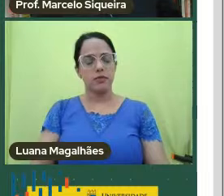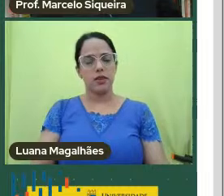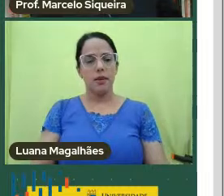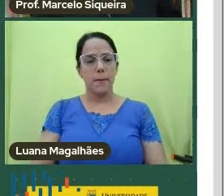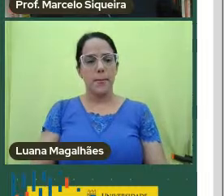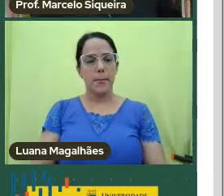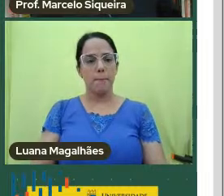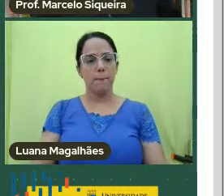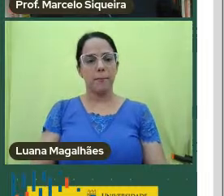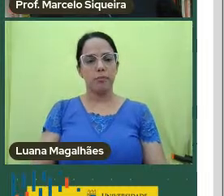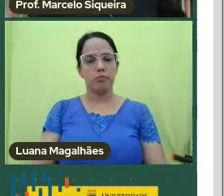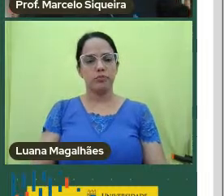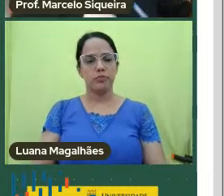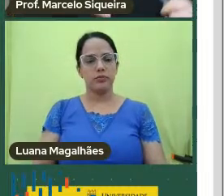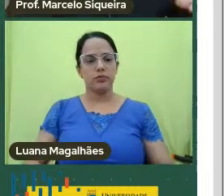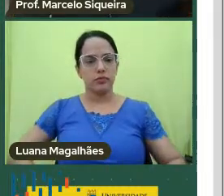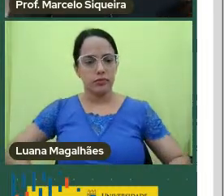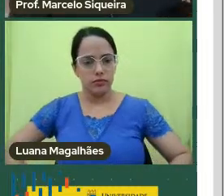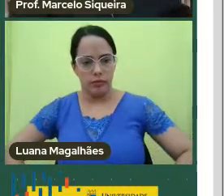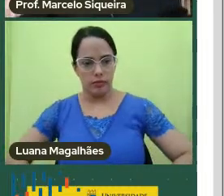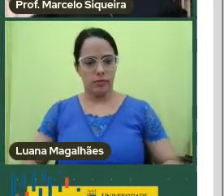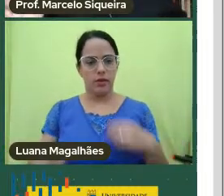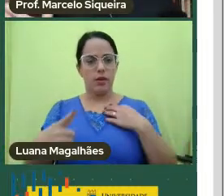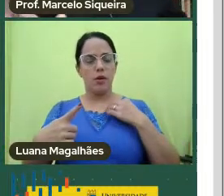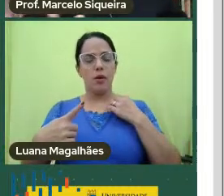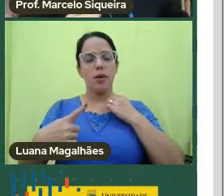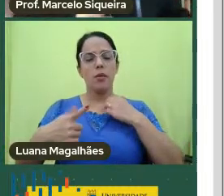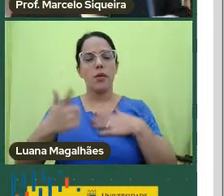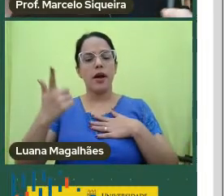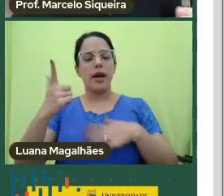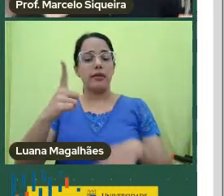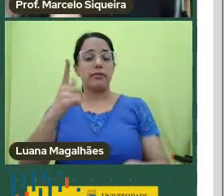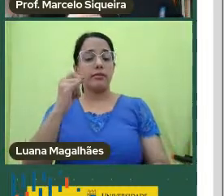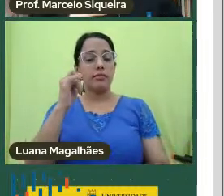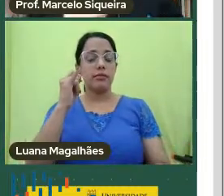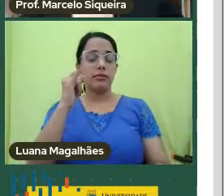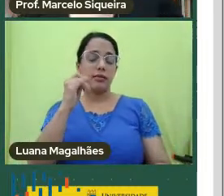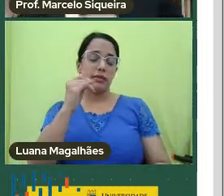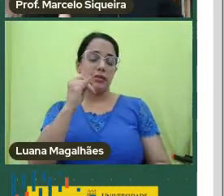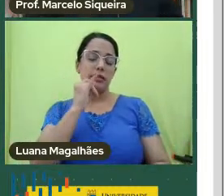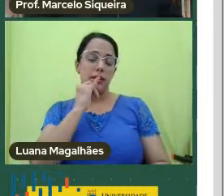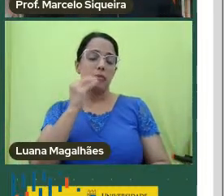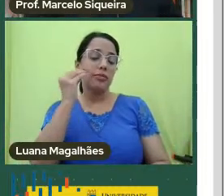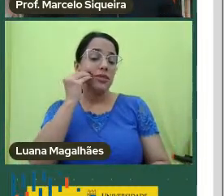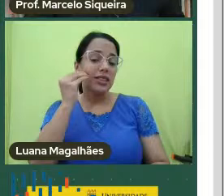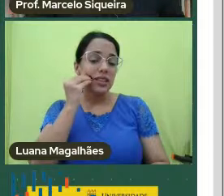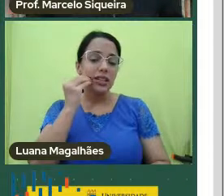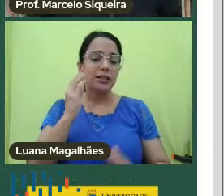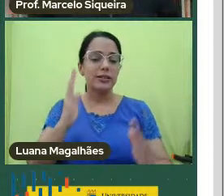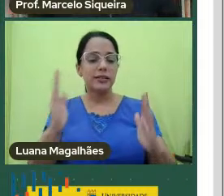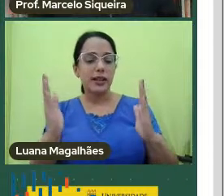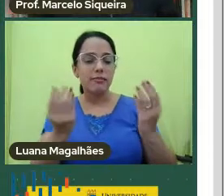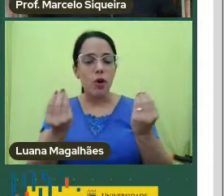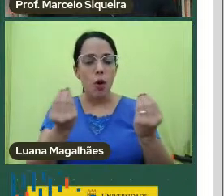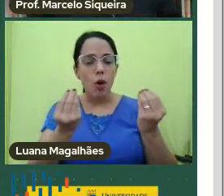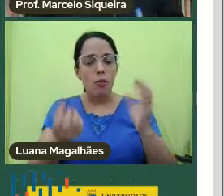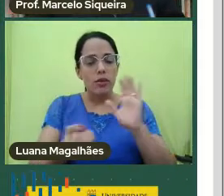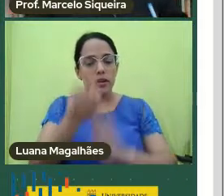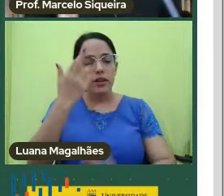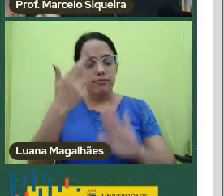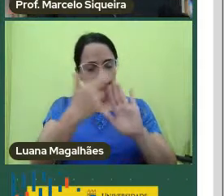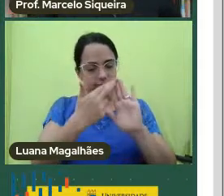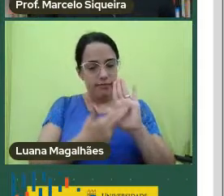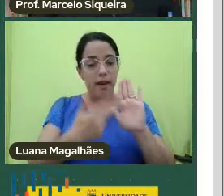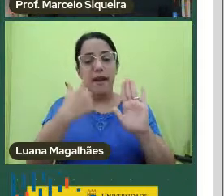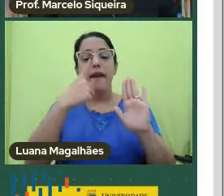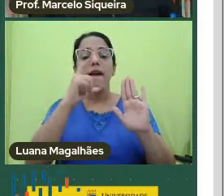meio que segura, né, essa coisa de uma interpretação muito livre, né, uma dinâmica. Isso, quem cabe a isso é o usuário, com